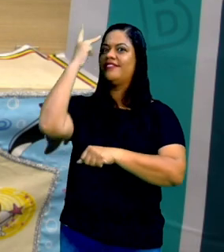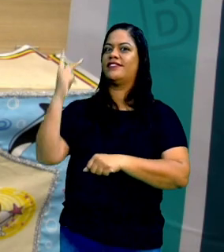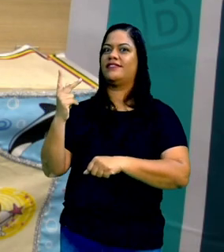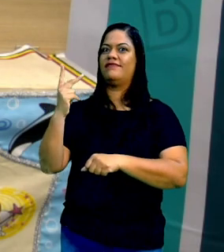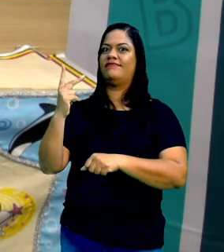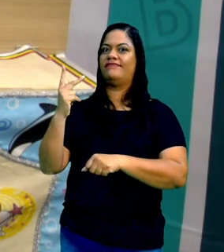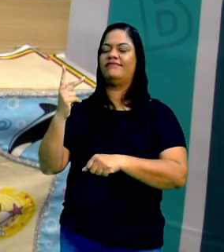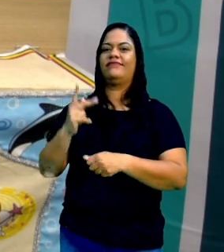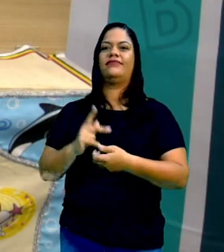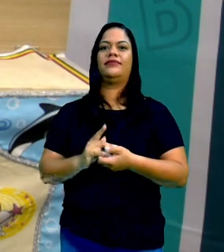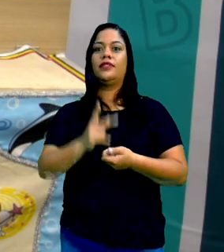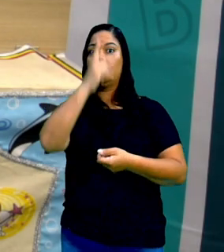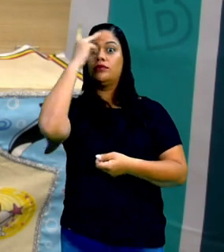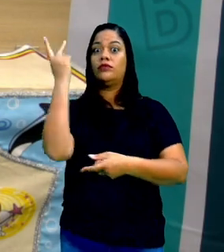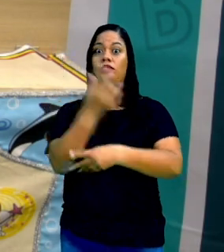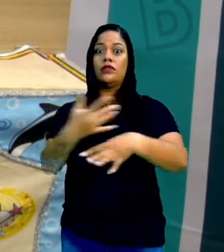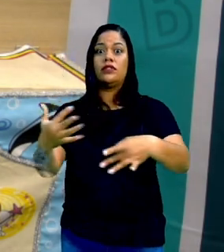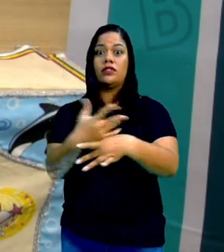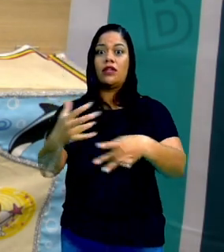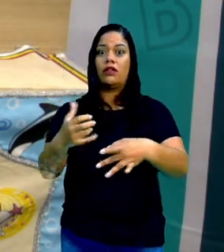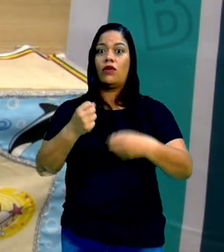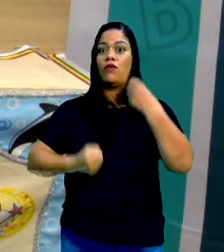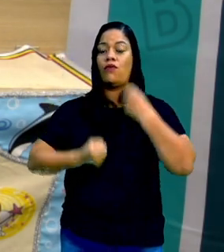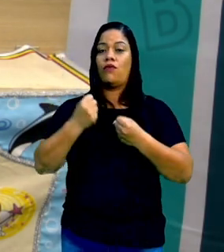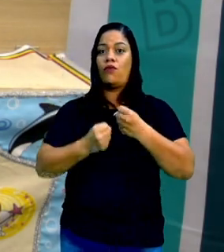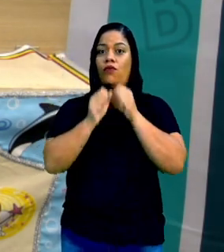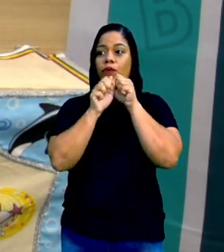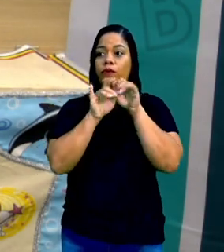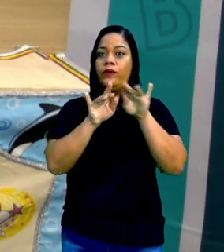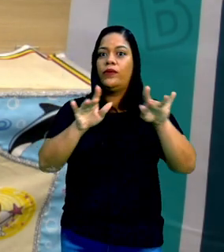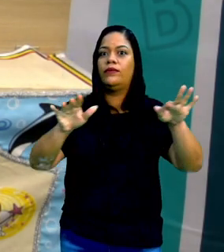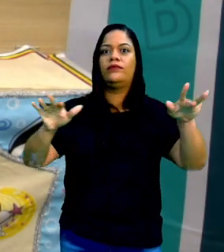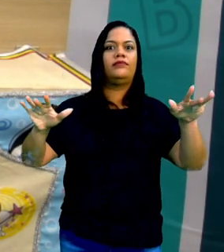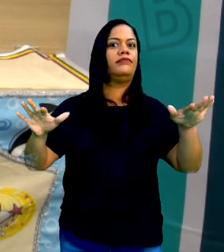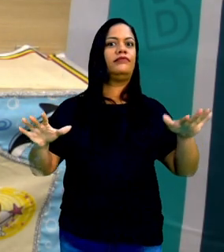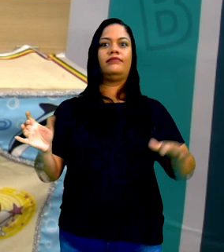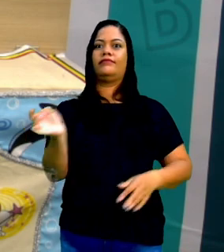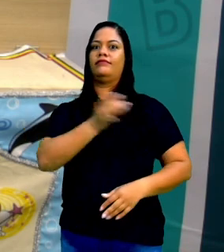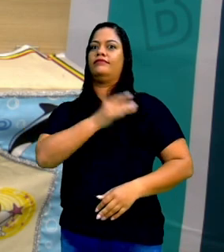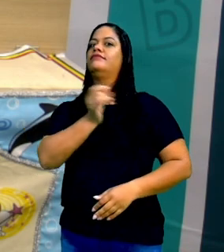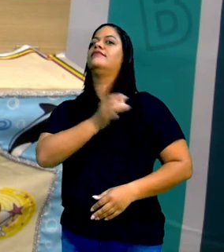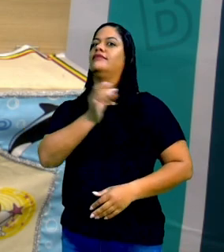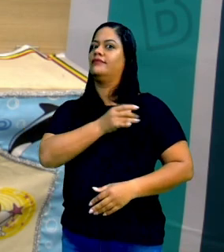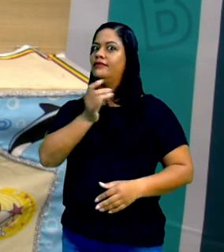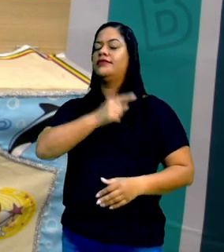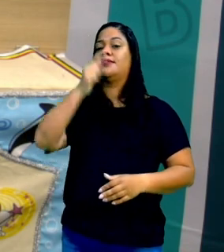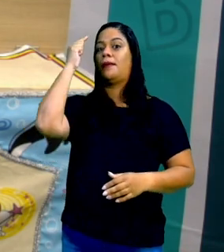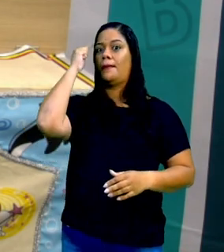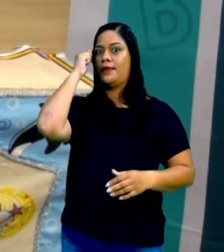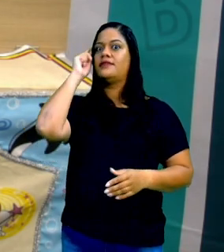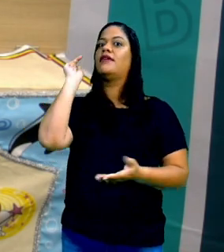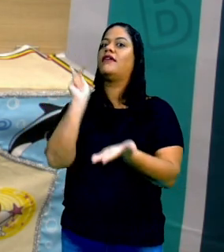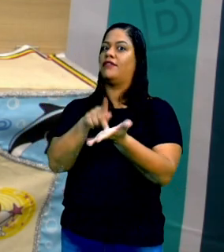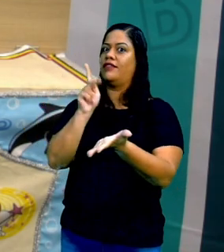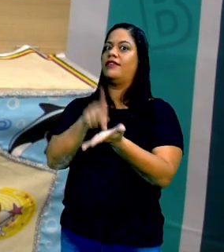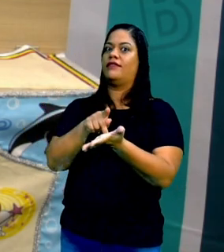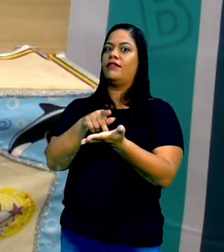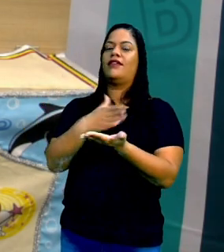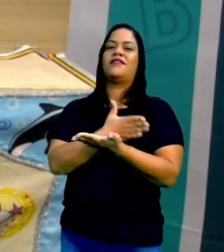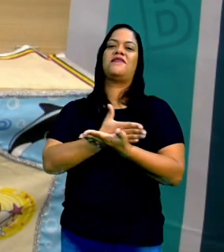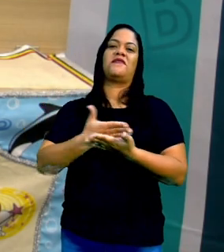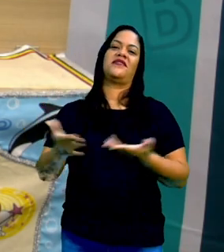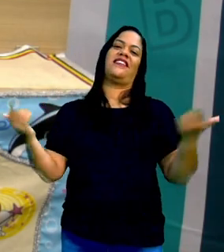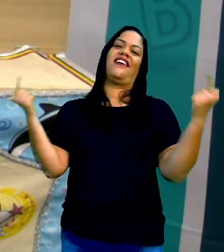As pessoas da cidade saía correndo, desesperada. Quando pensava que era verdade, ele